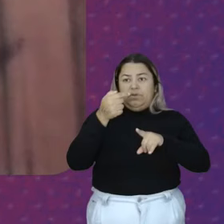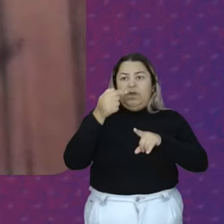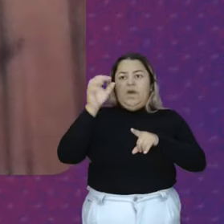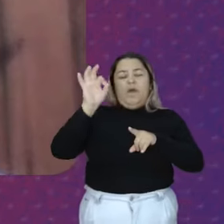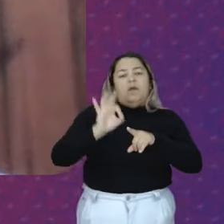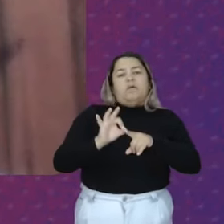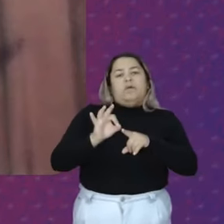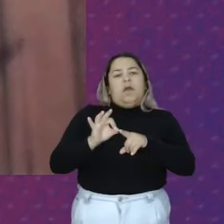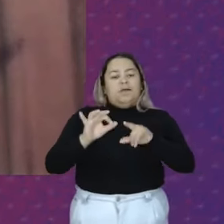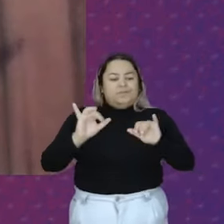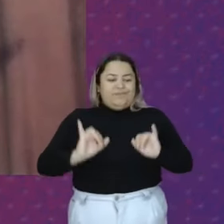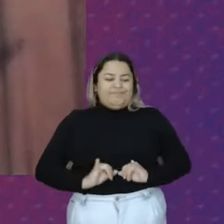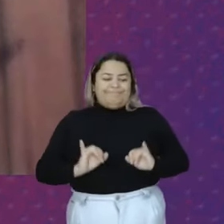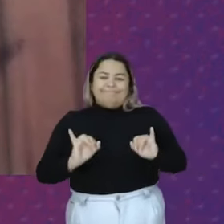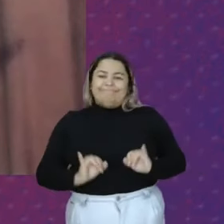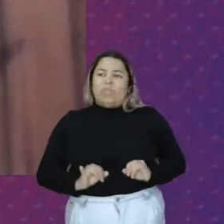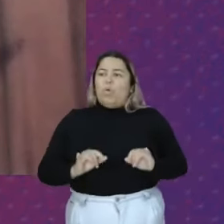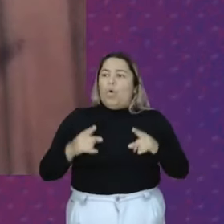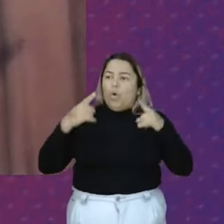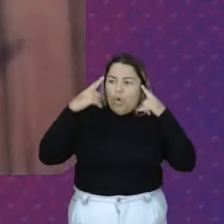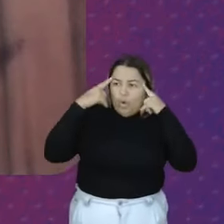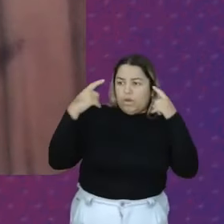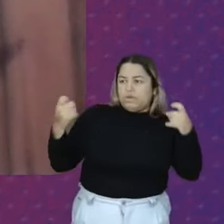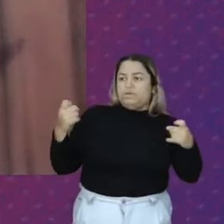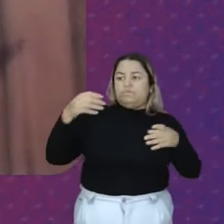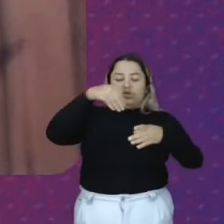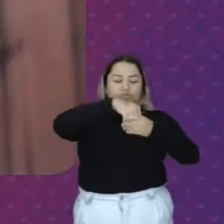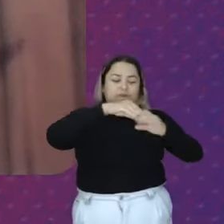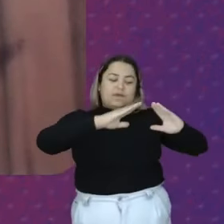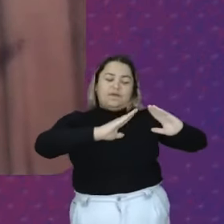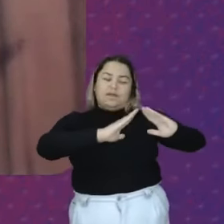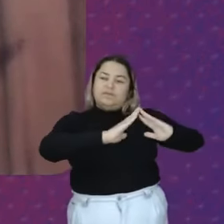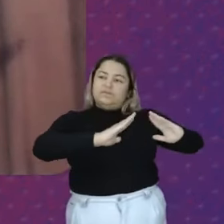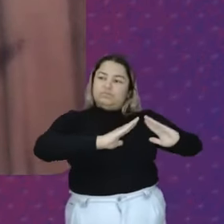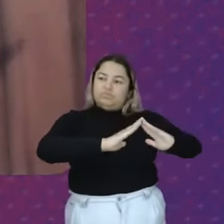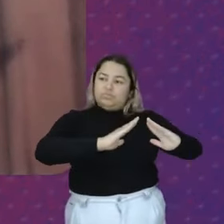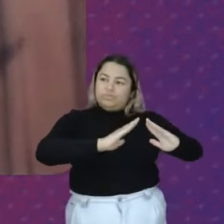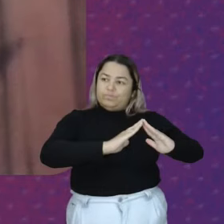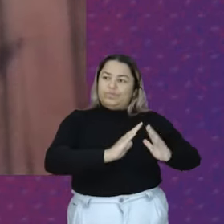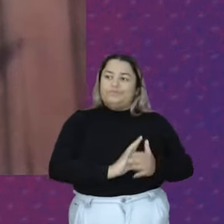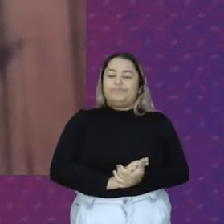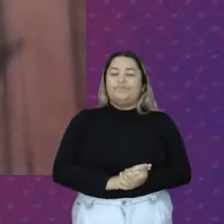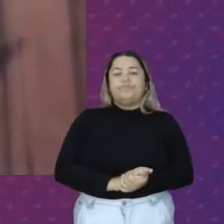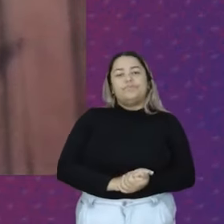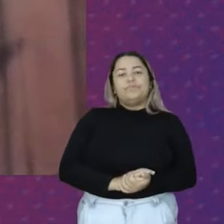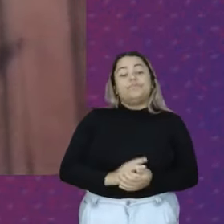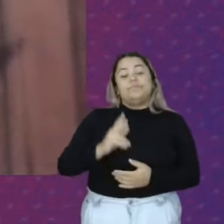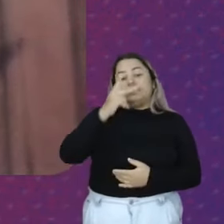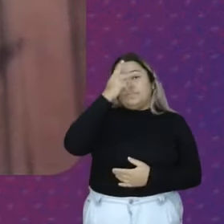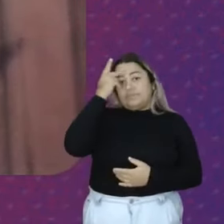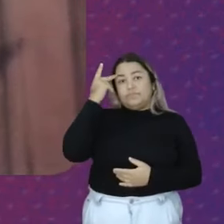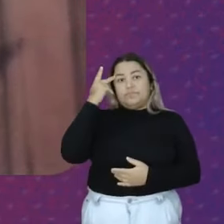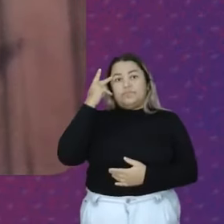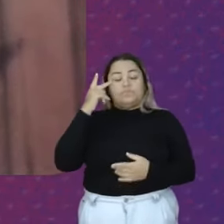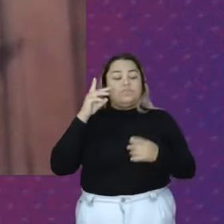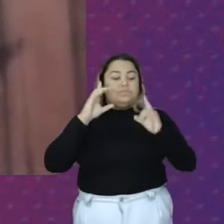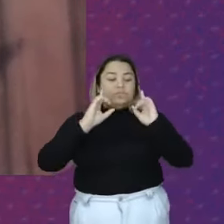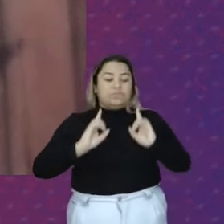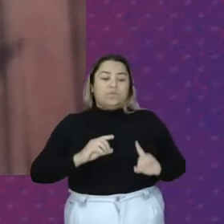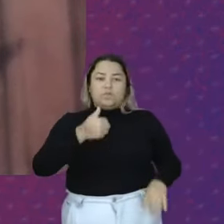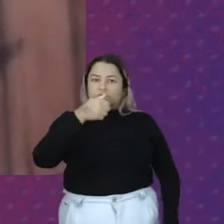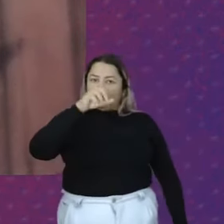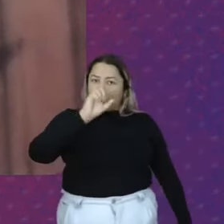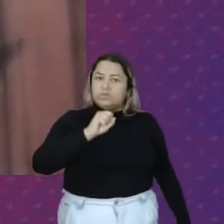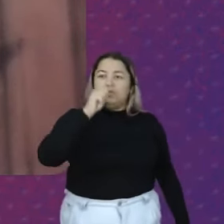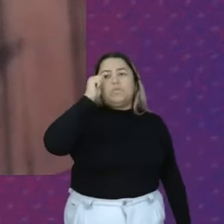sofre violência doméstica né violências contra a pessoa com deficiência das pessoas com deficiência física 18